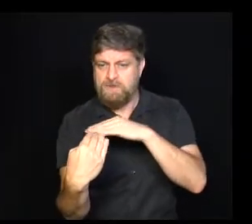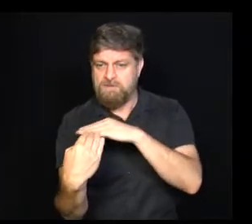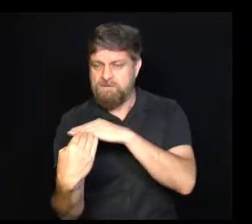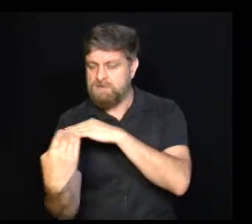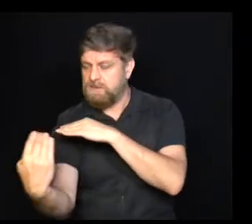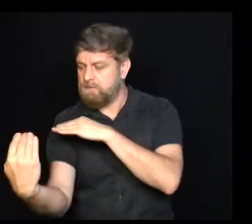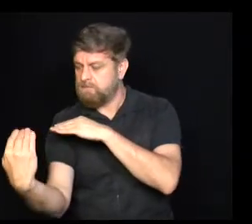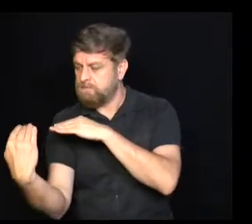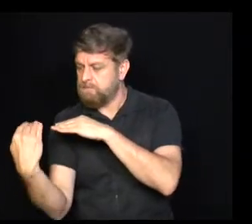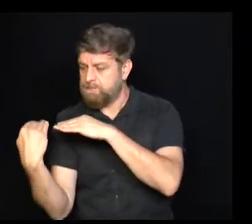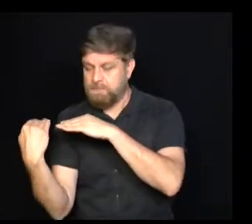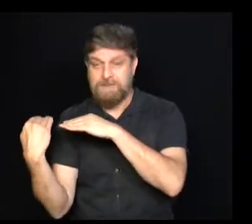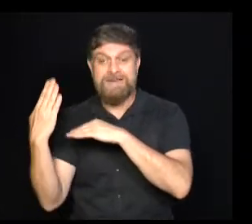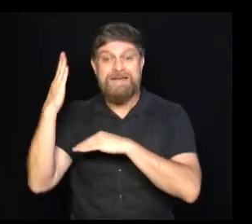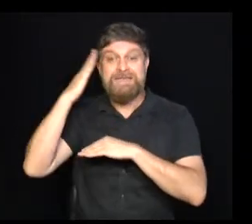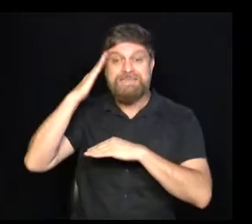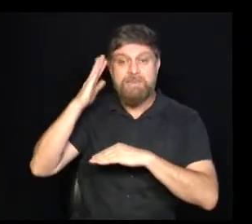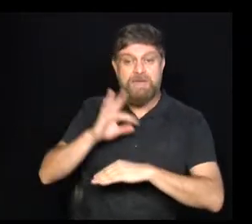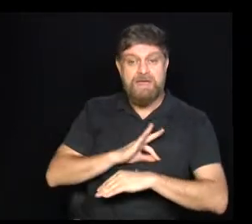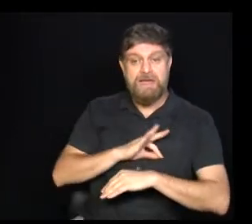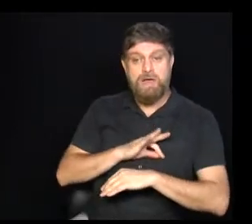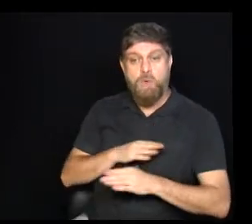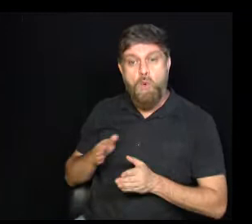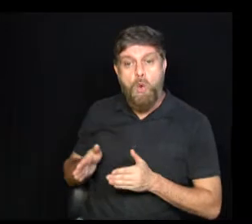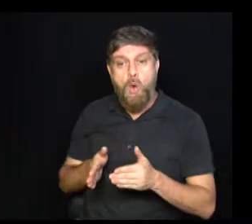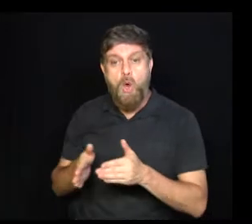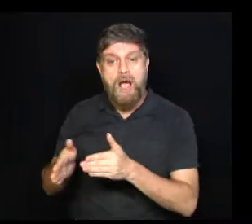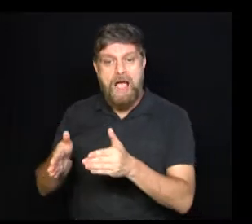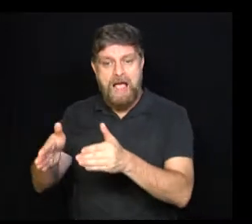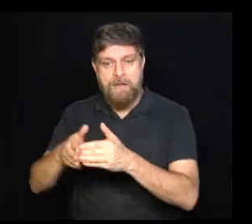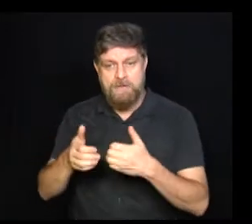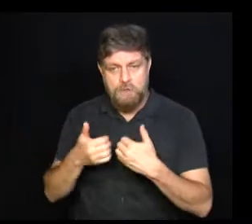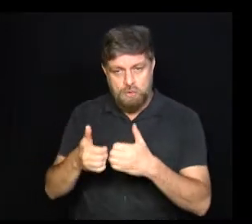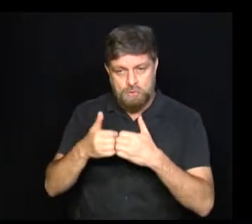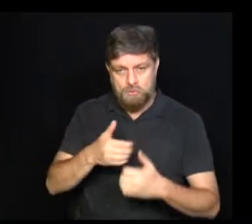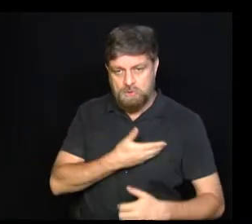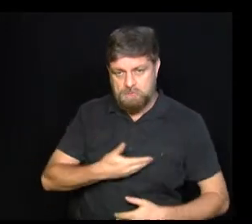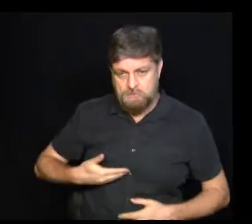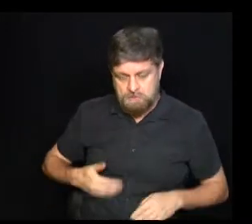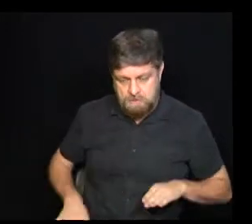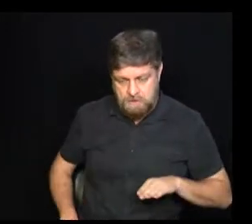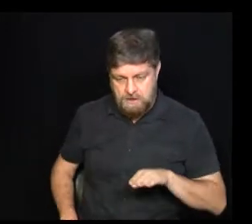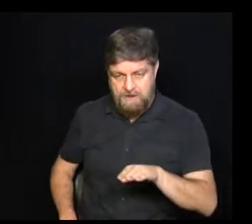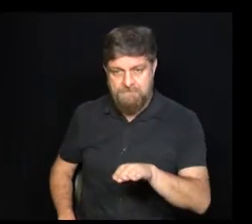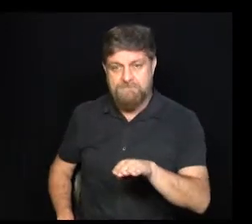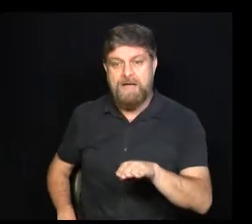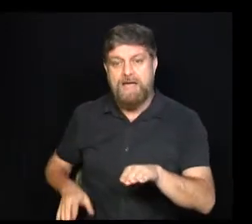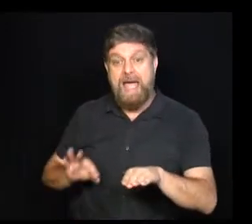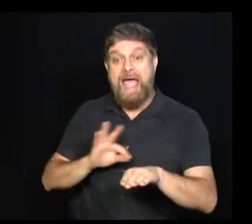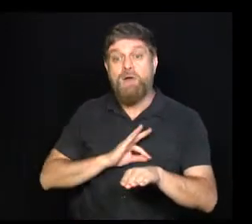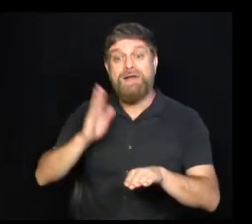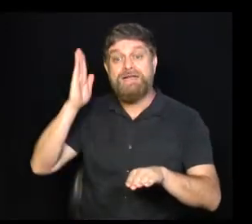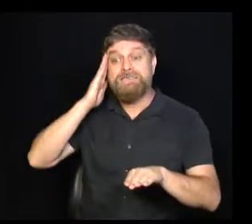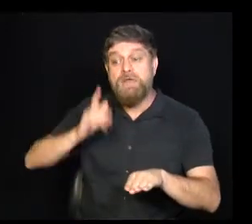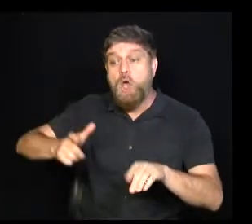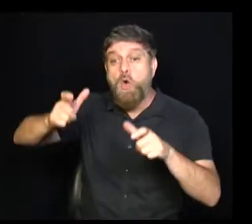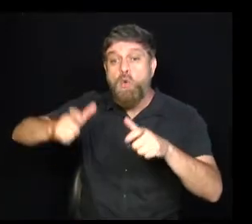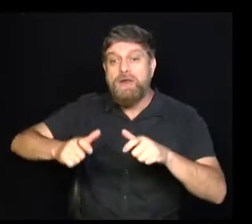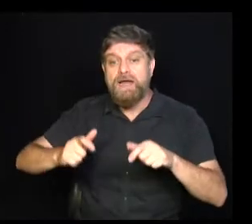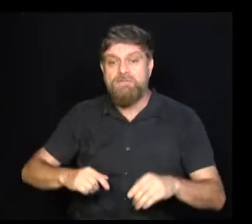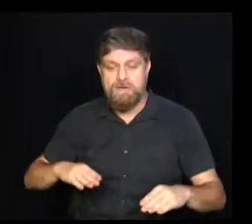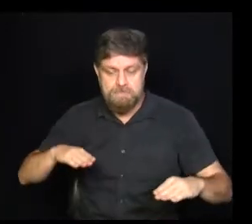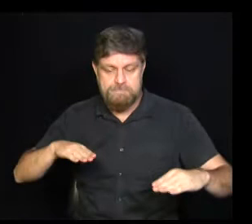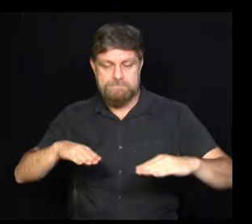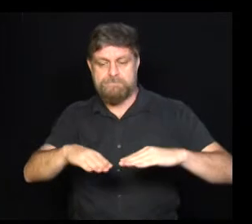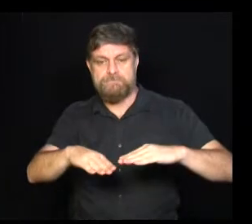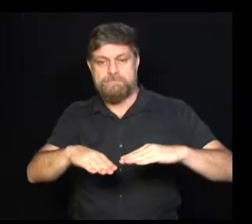com a rua Y, e fazer a abordagem no local que seja mais seguro para esse procedimento. Pode seguir,